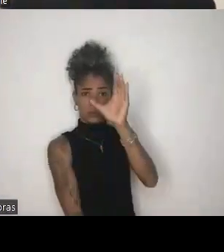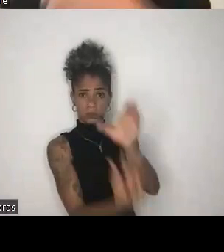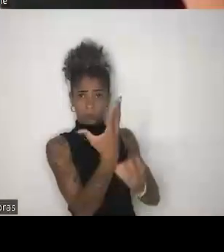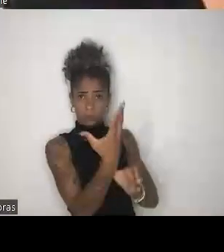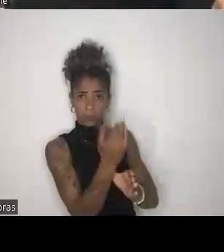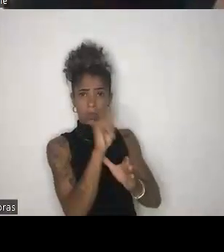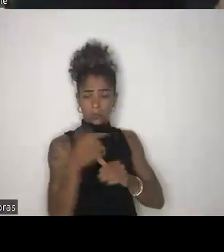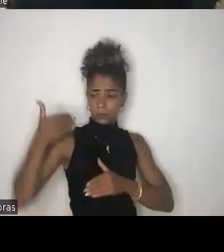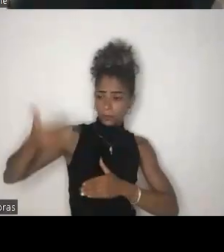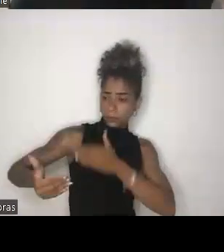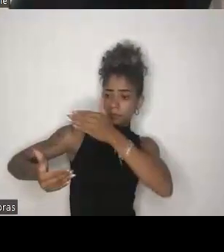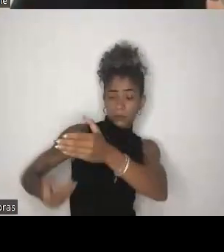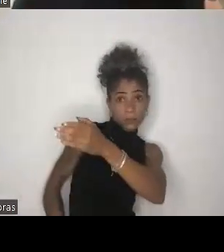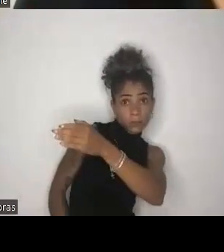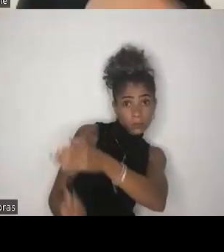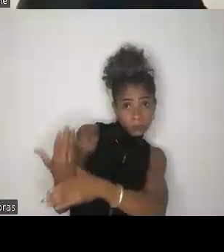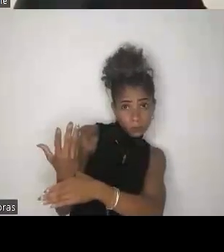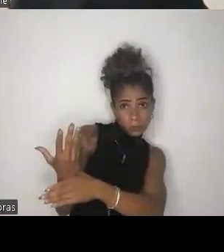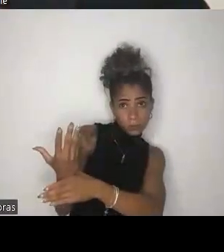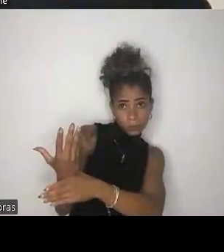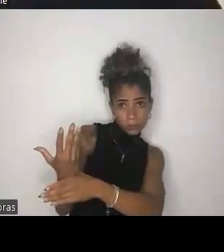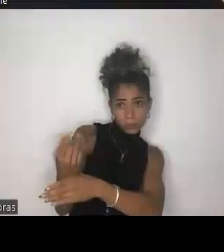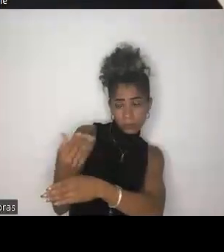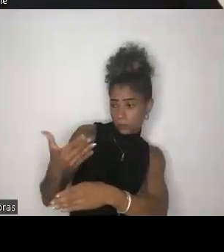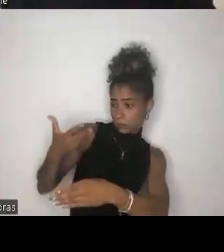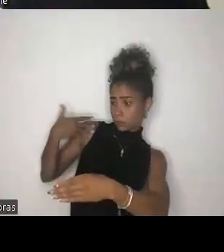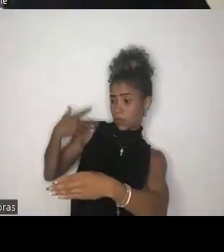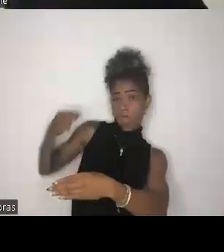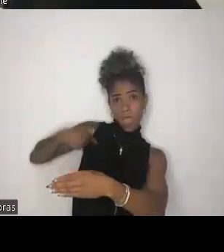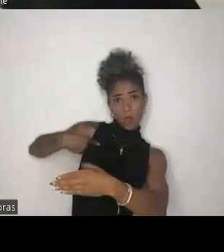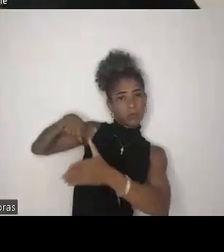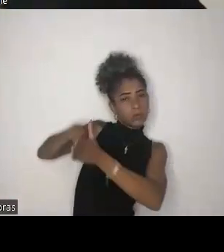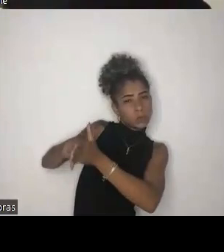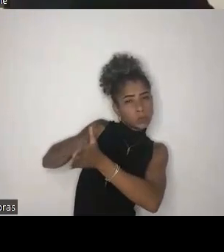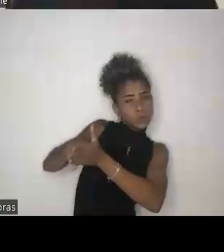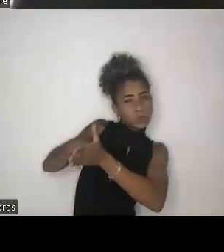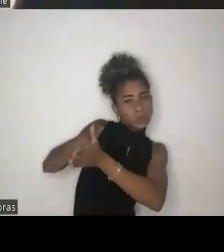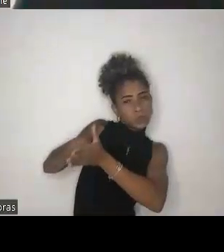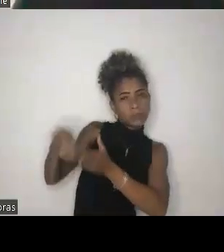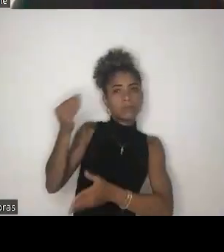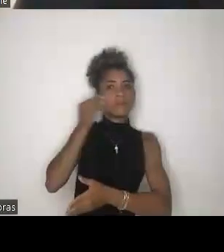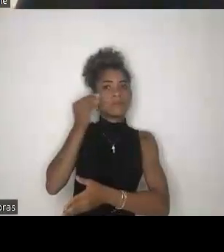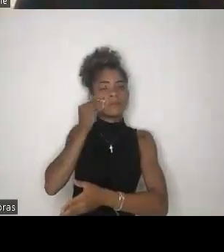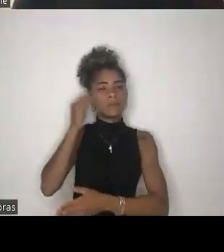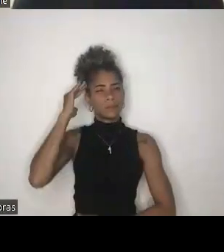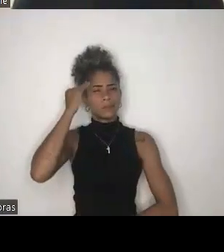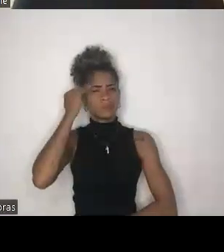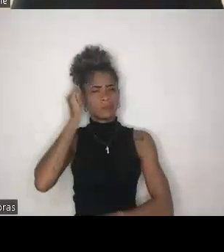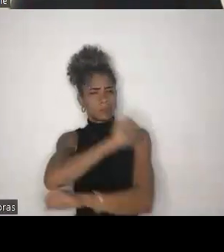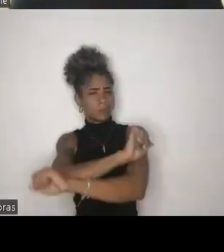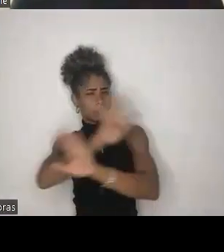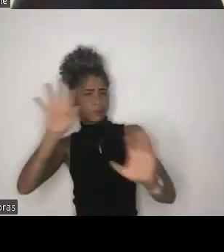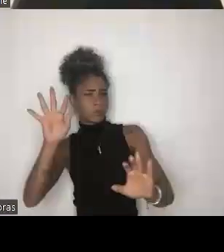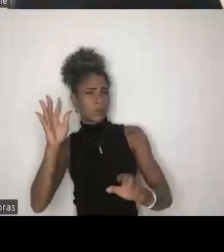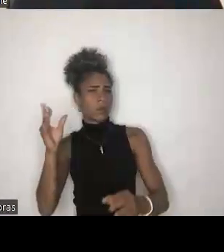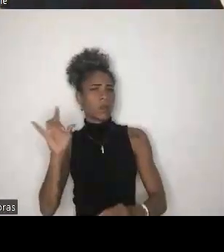processo criativo que eu comecei a pesquisar ele eu tava tentando entender assim não só